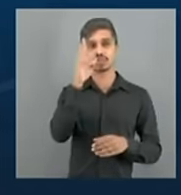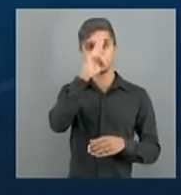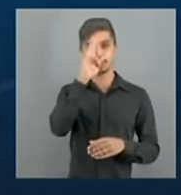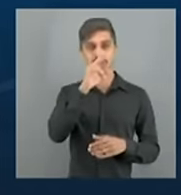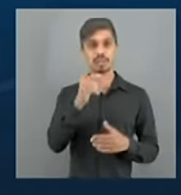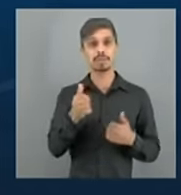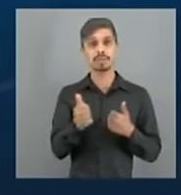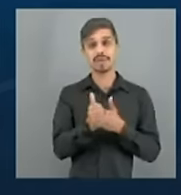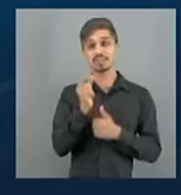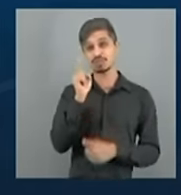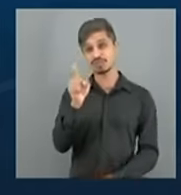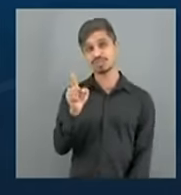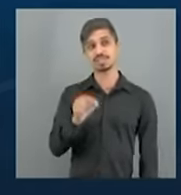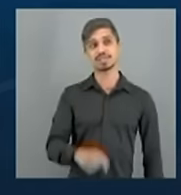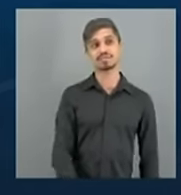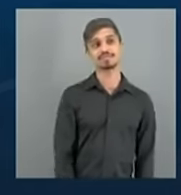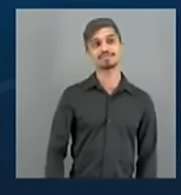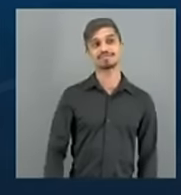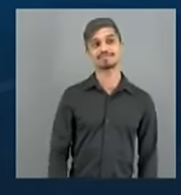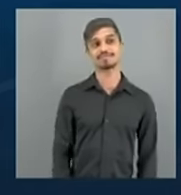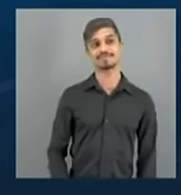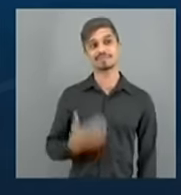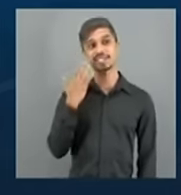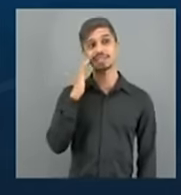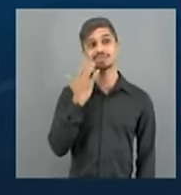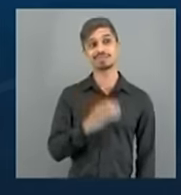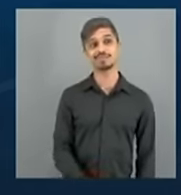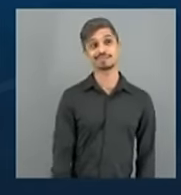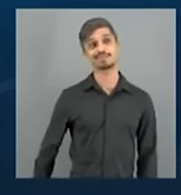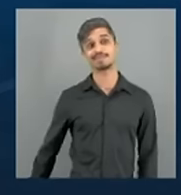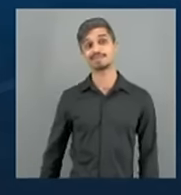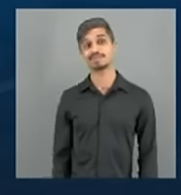próximo de você, cara. Entende? Então,